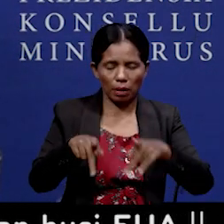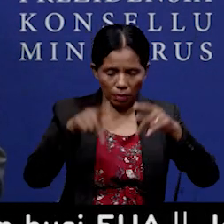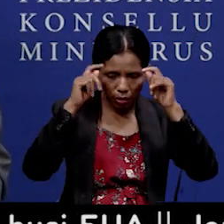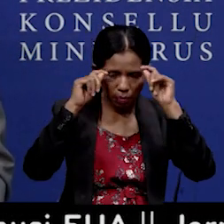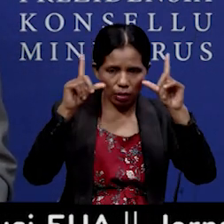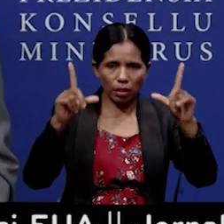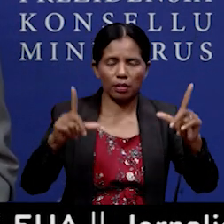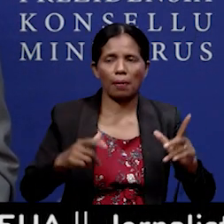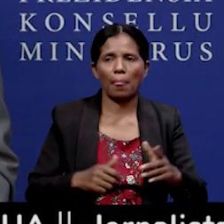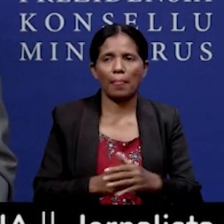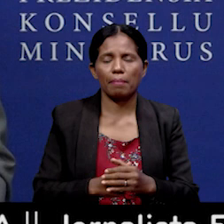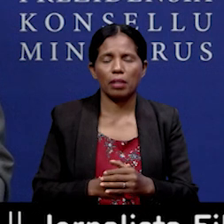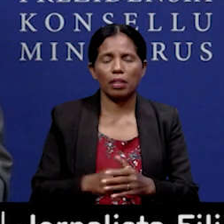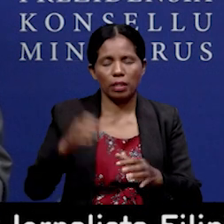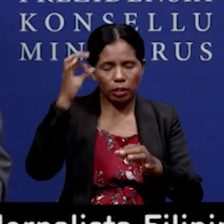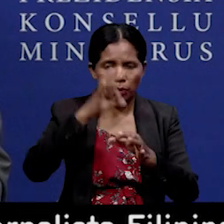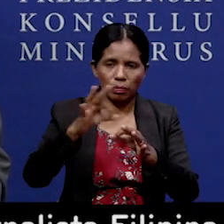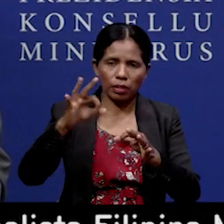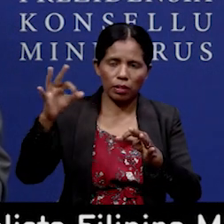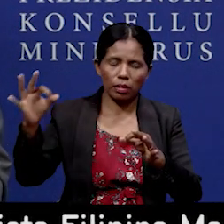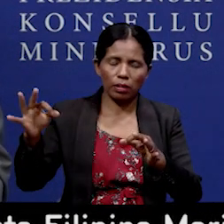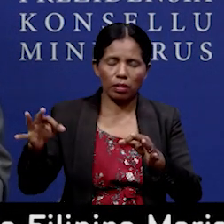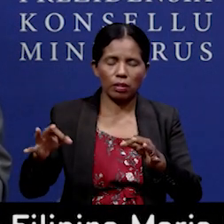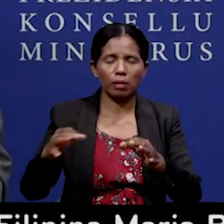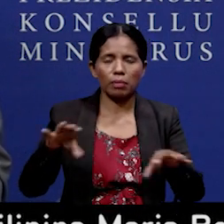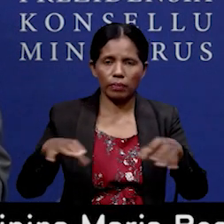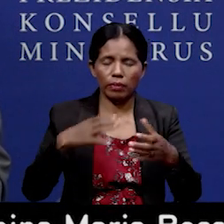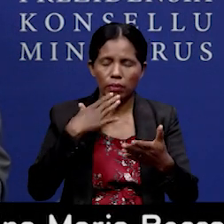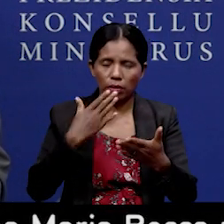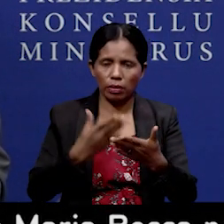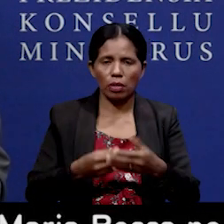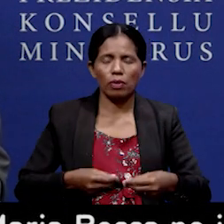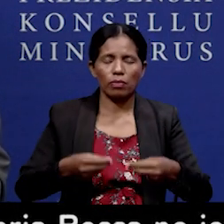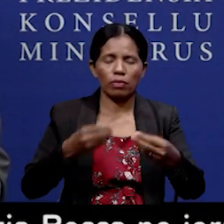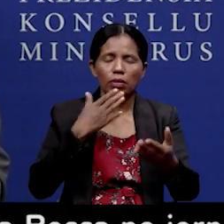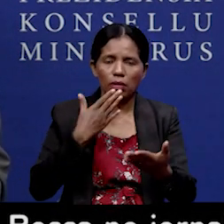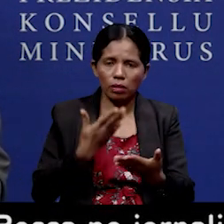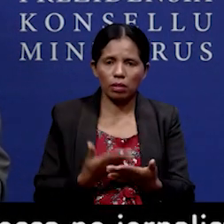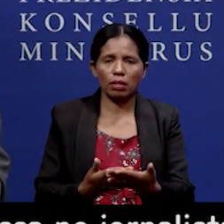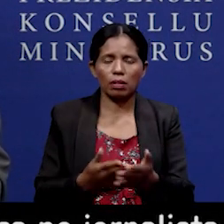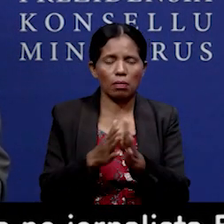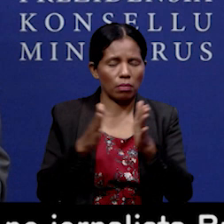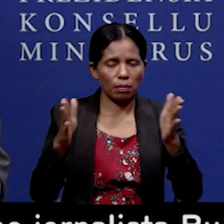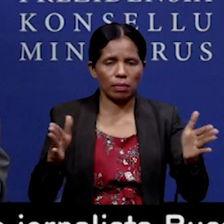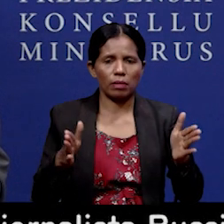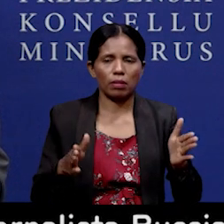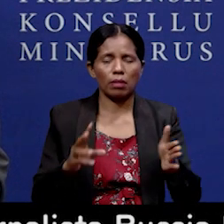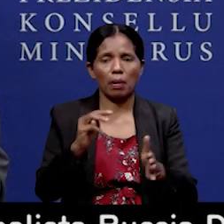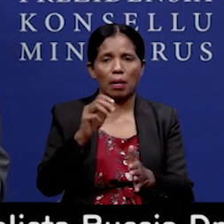timor-lestenian ba espírito humanista, altruísmo, no coragem de be bo tebes makstal